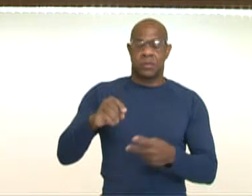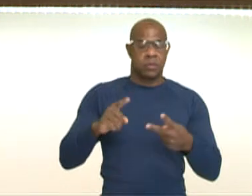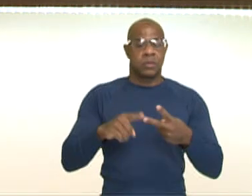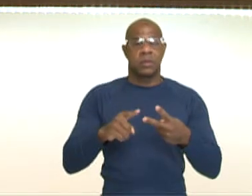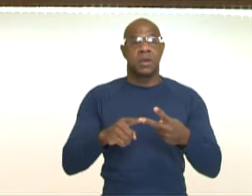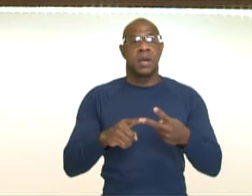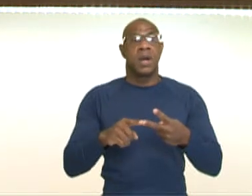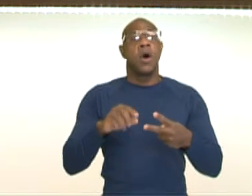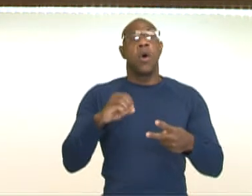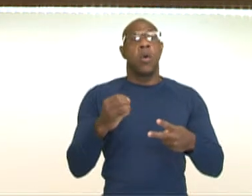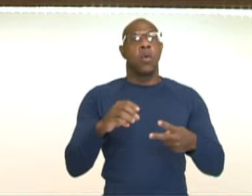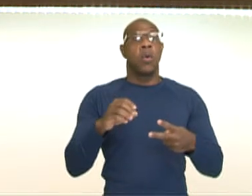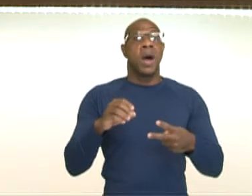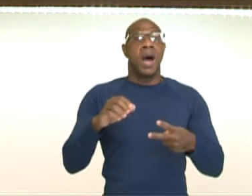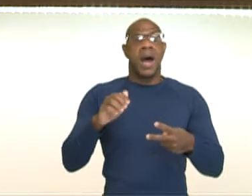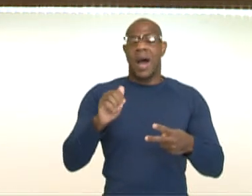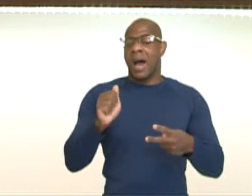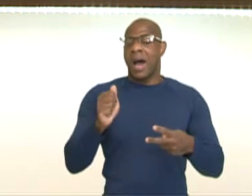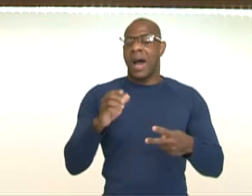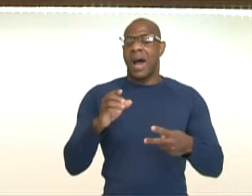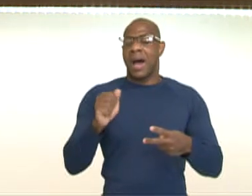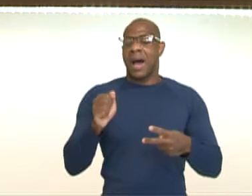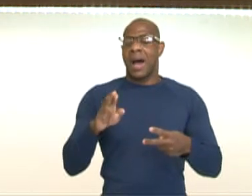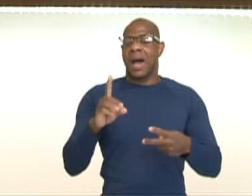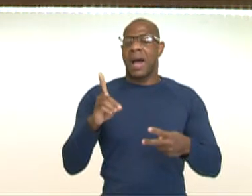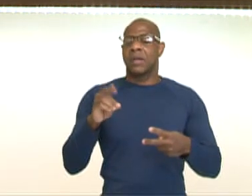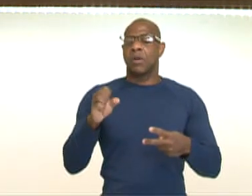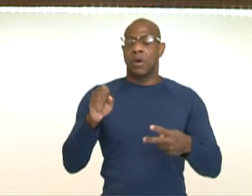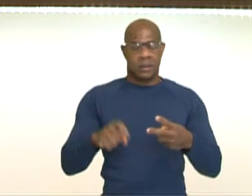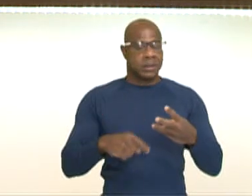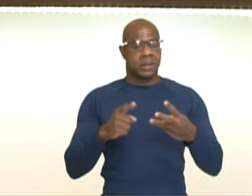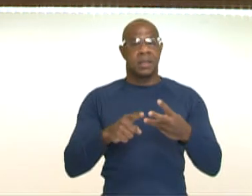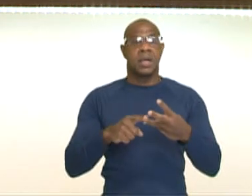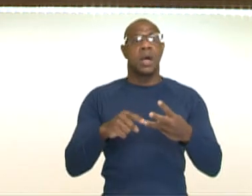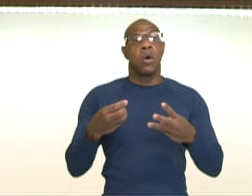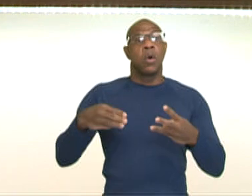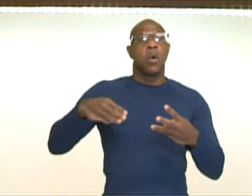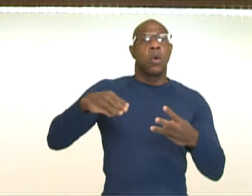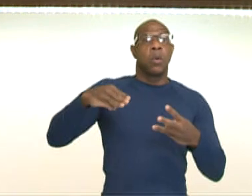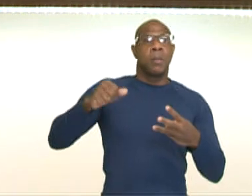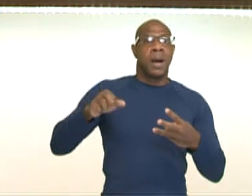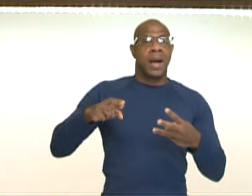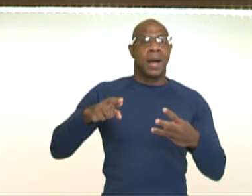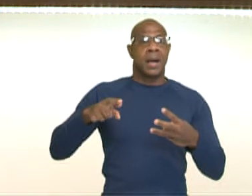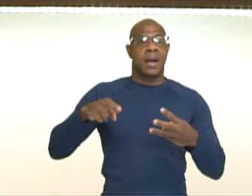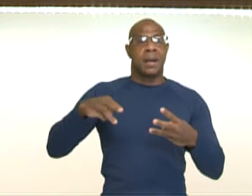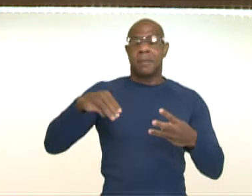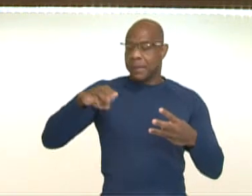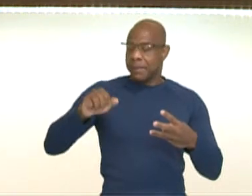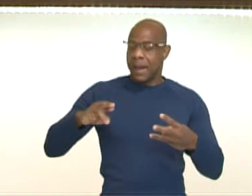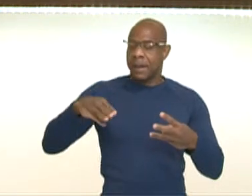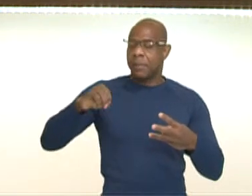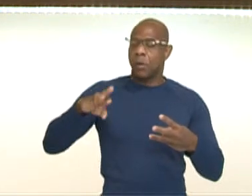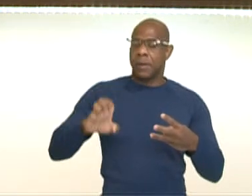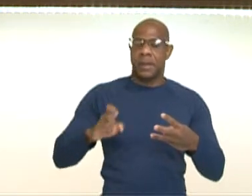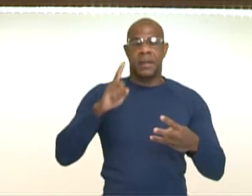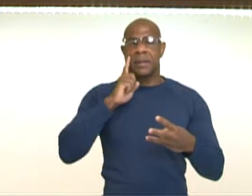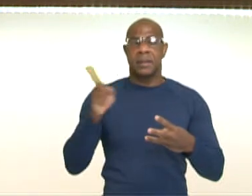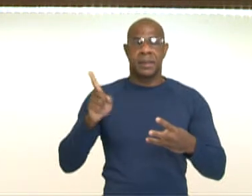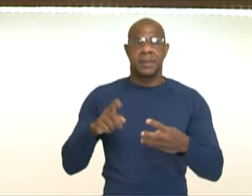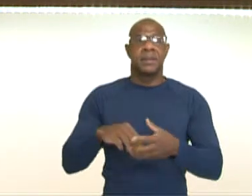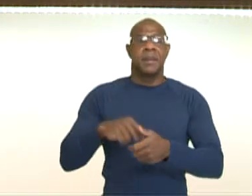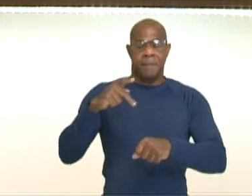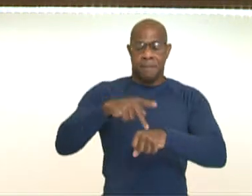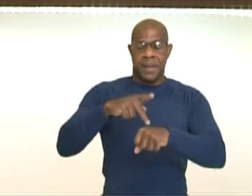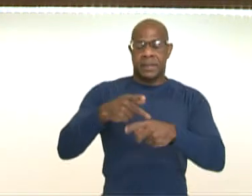que é a partir da argila. Ou o mármore, que é a partir da formação calcária. Então nós temos uma transformação gradativa